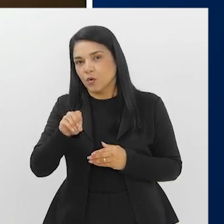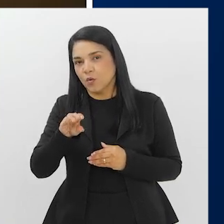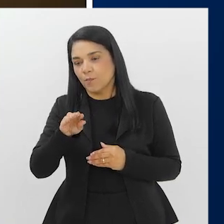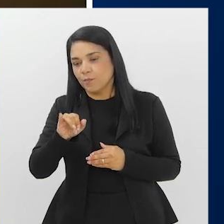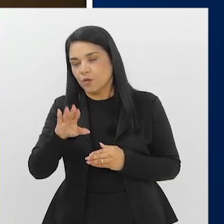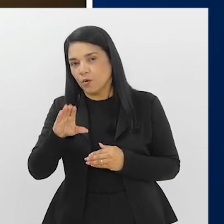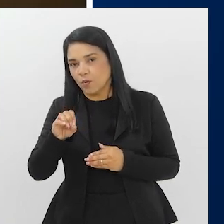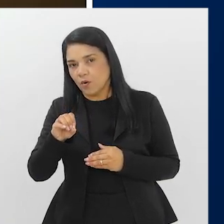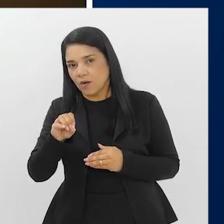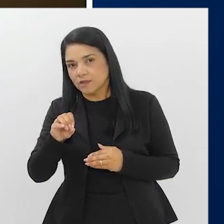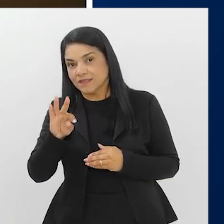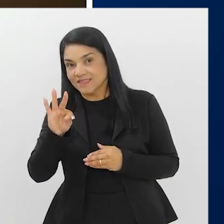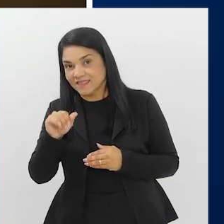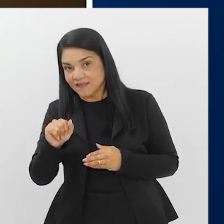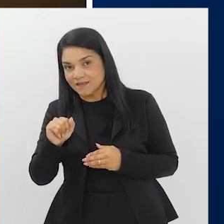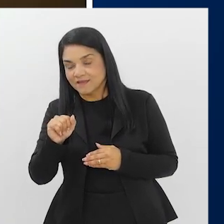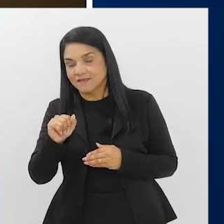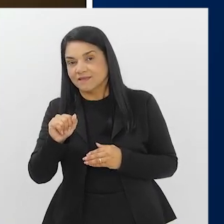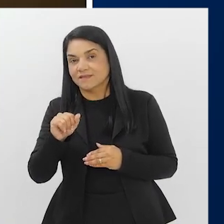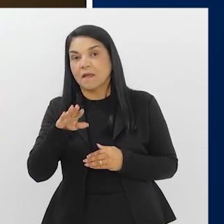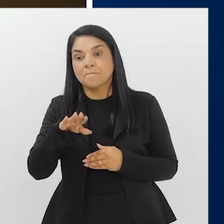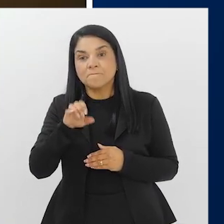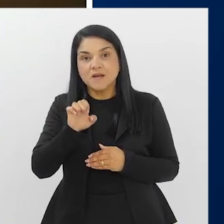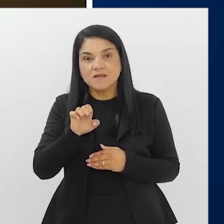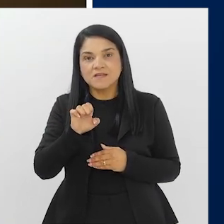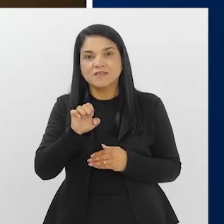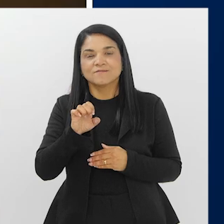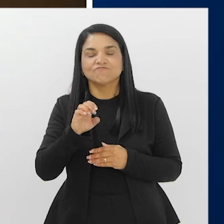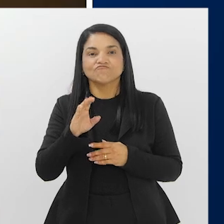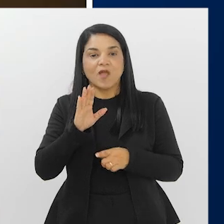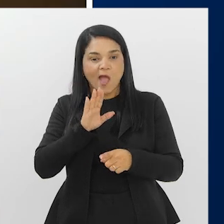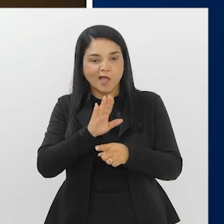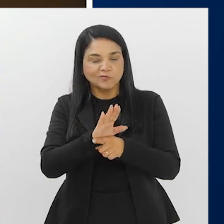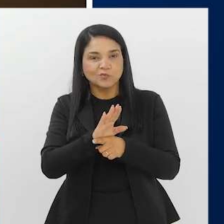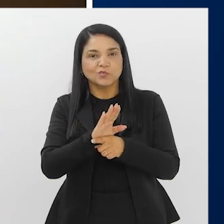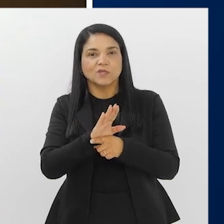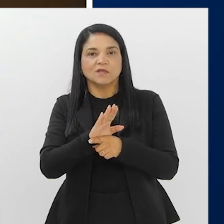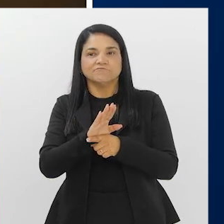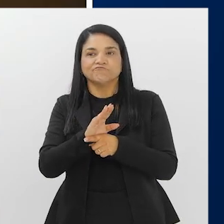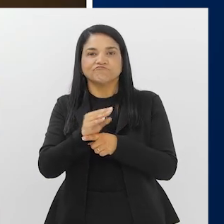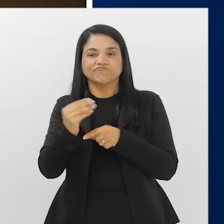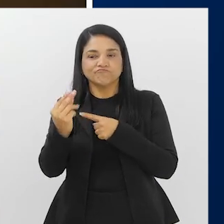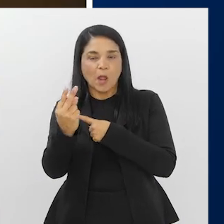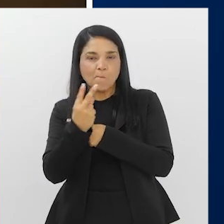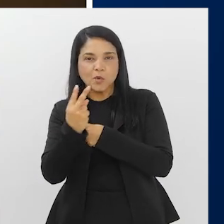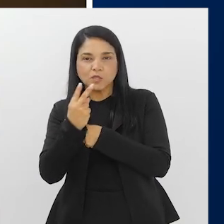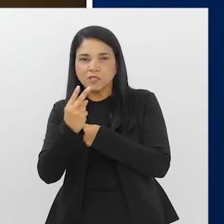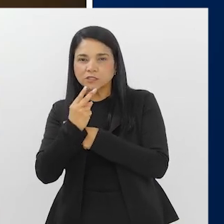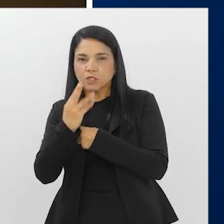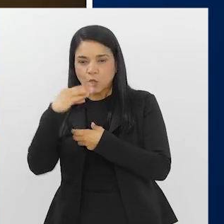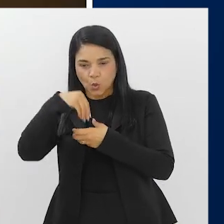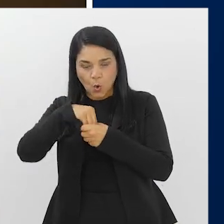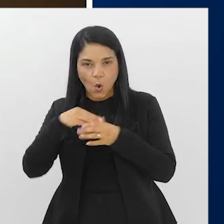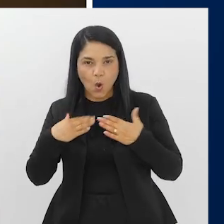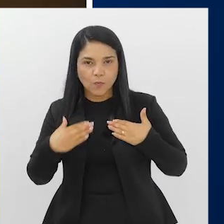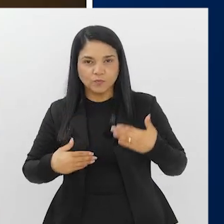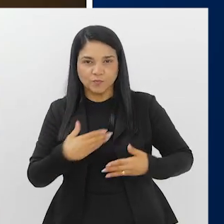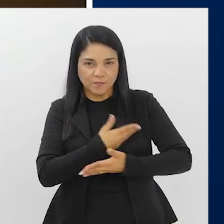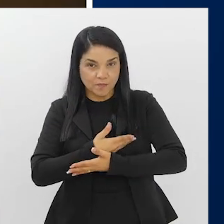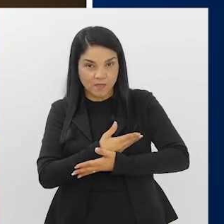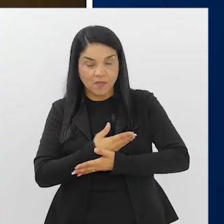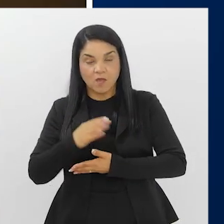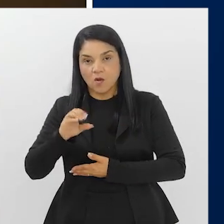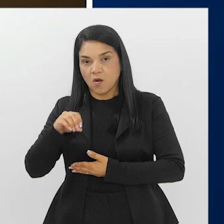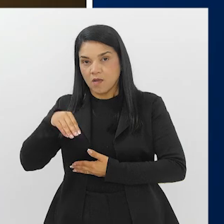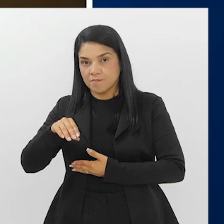bebê nasce com a microbiota da mãe. Isso tudo gera imunidade para o bebê. Tanto que a Organização Mundial da Saúde,